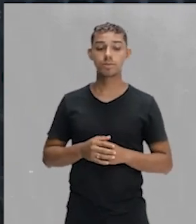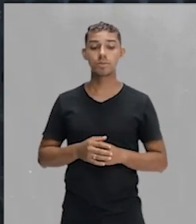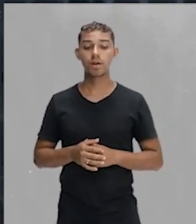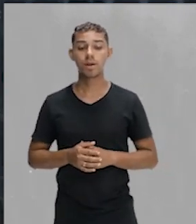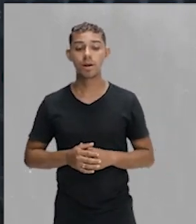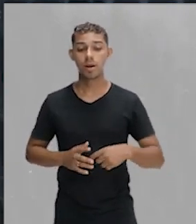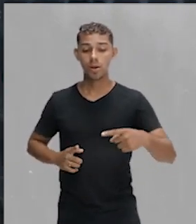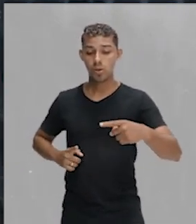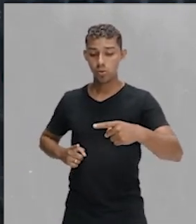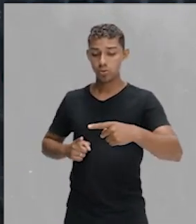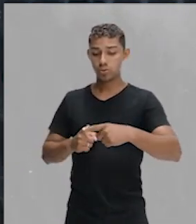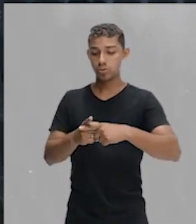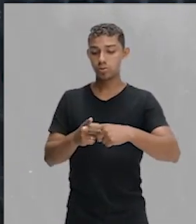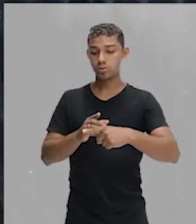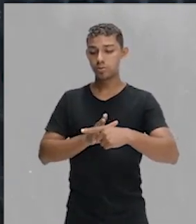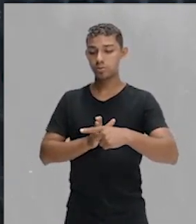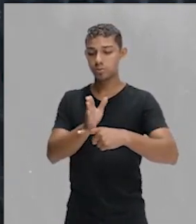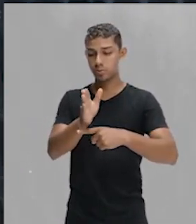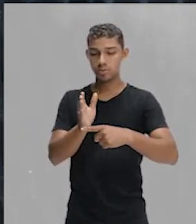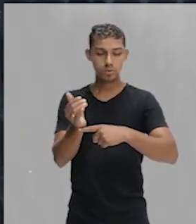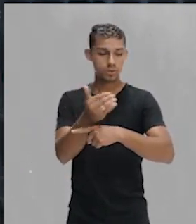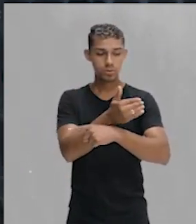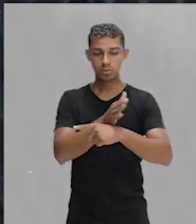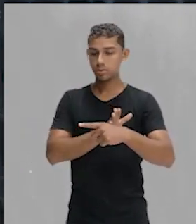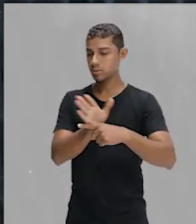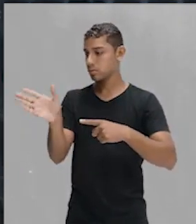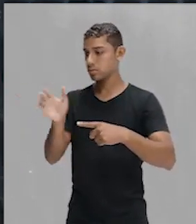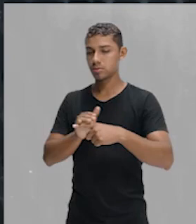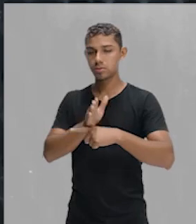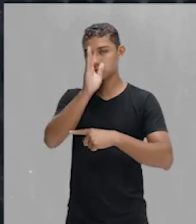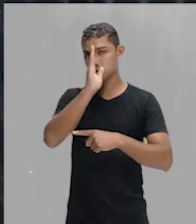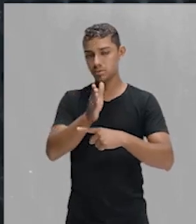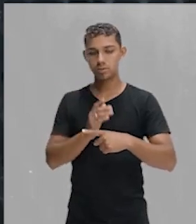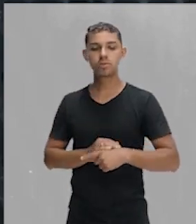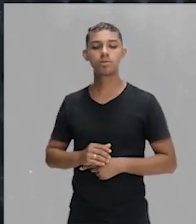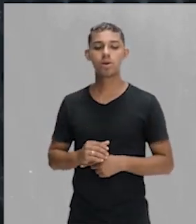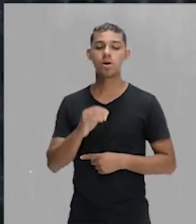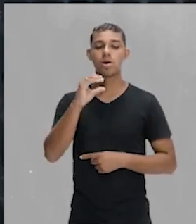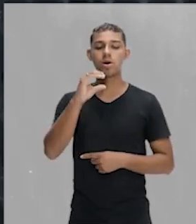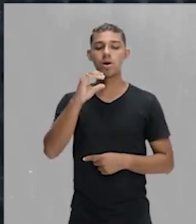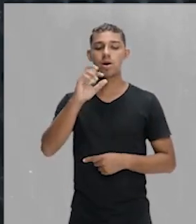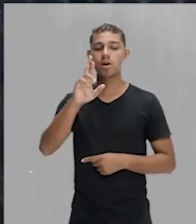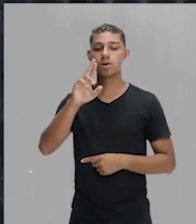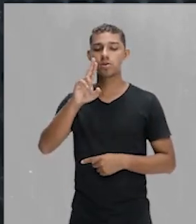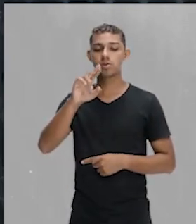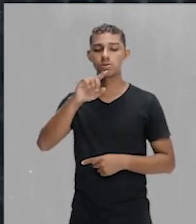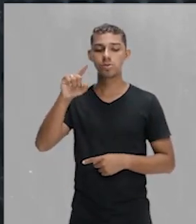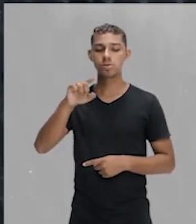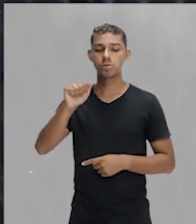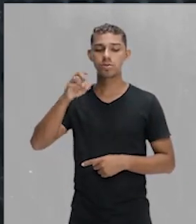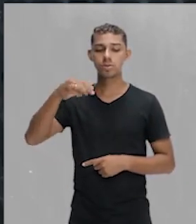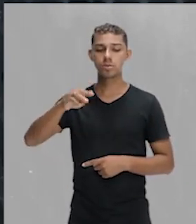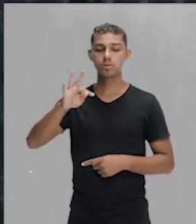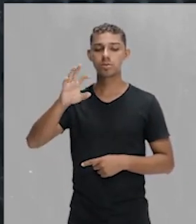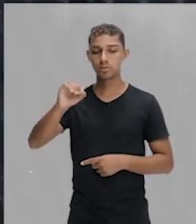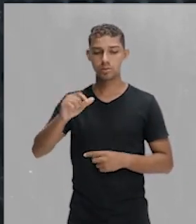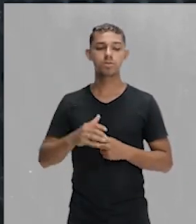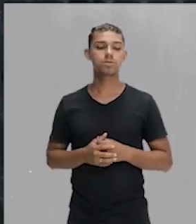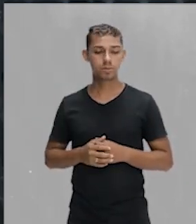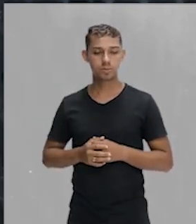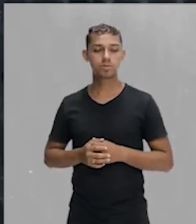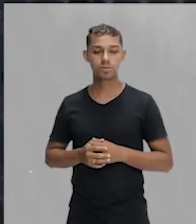Cruzamento, tá? Então, eu vou cruzar Jerônimo de Albuquerque com outra avenida, que agora me fugiu o nome, tá? Cruzamento,